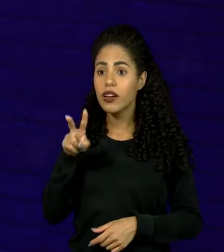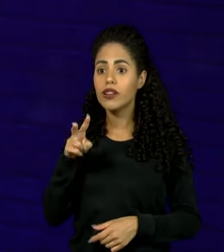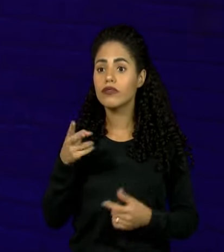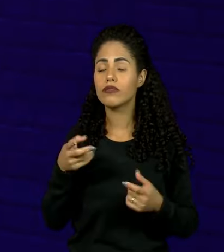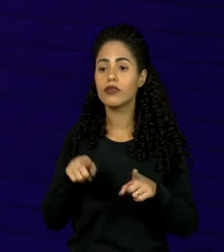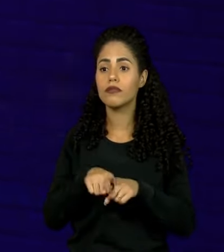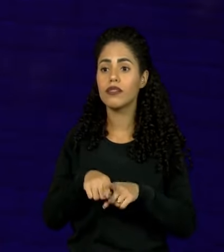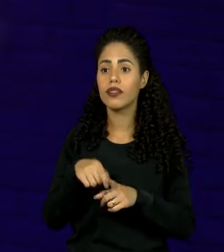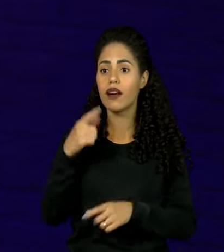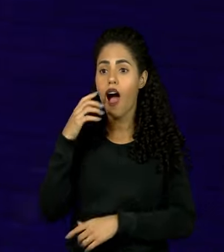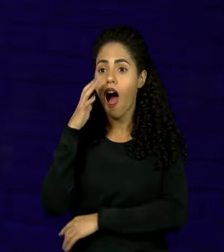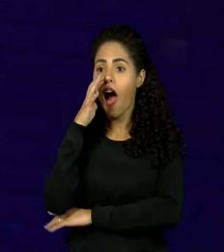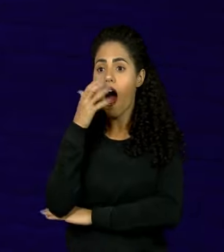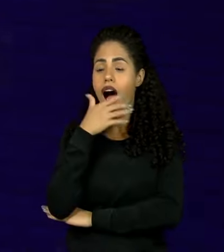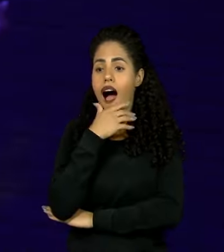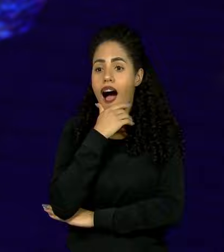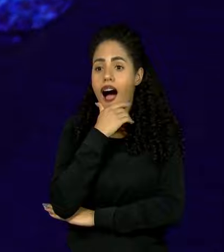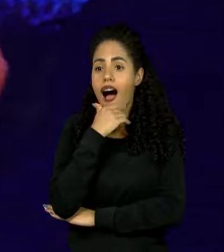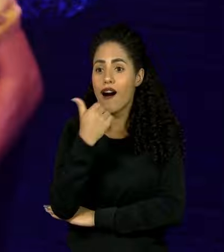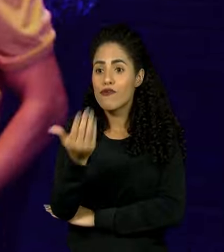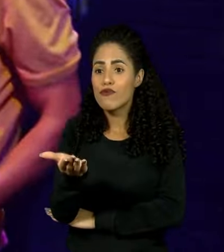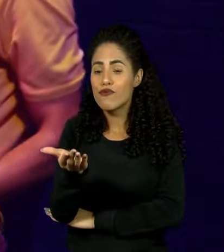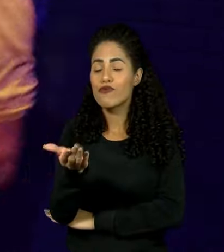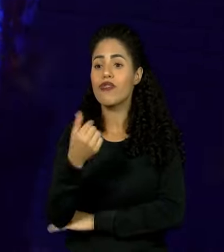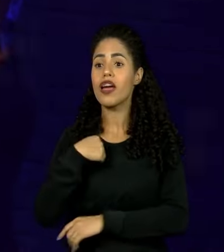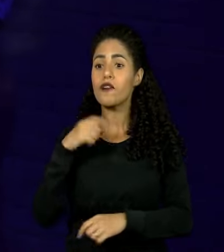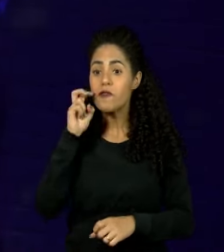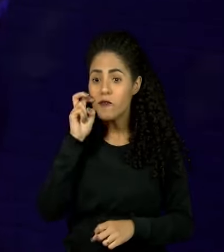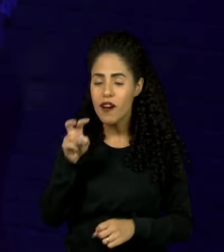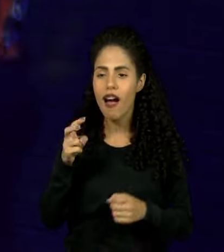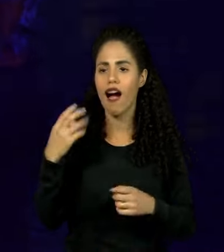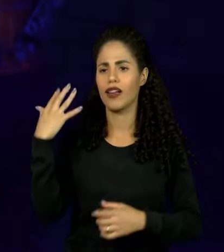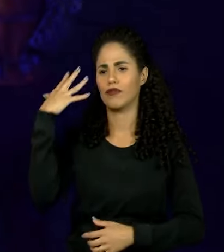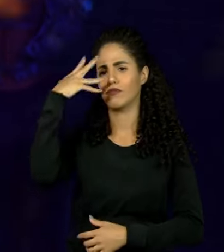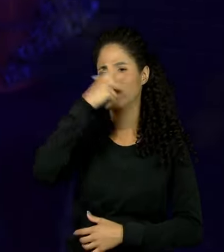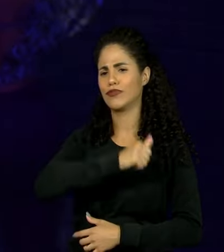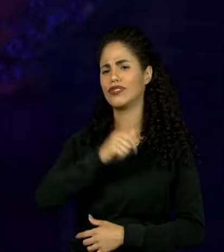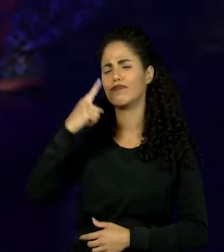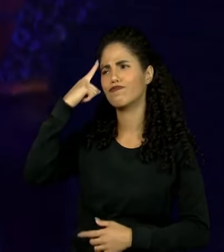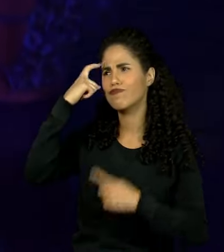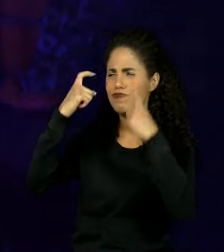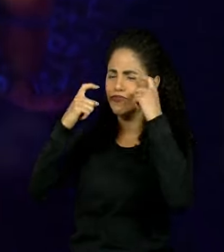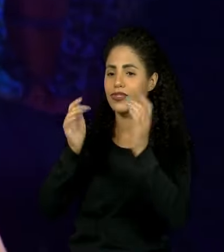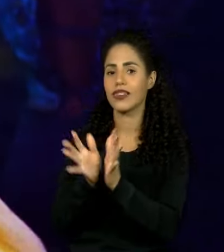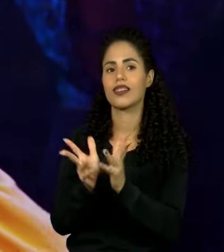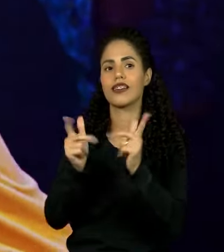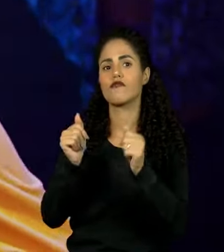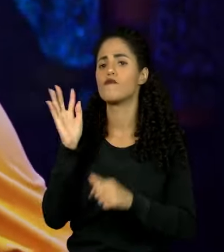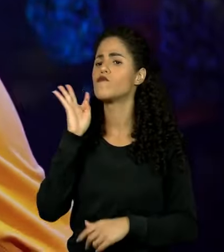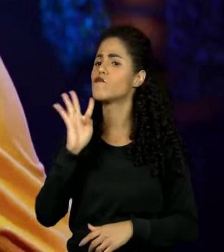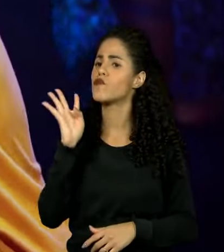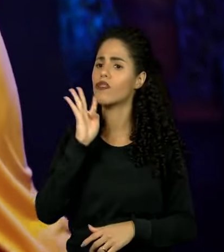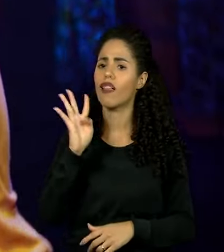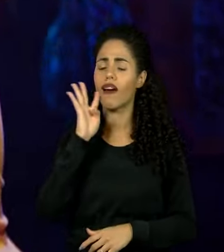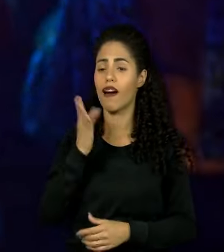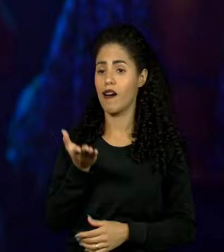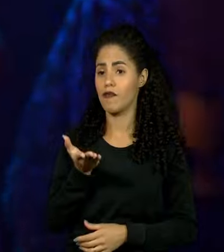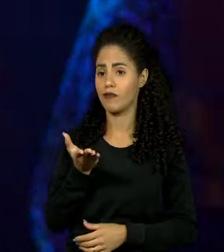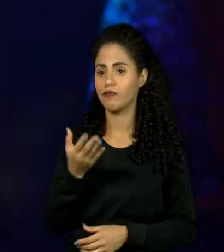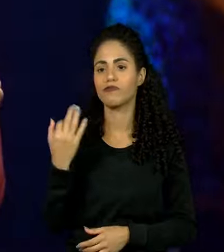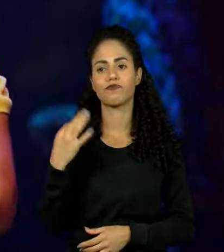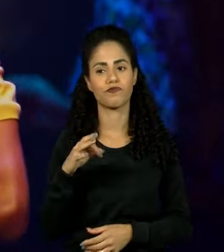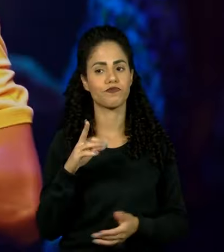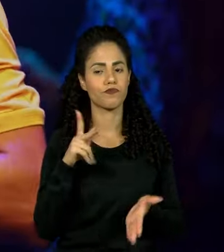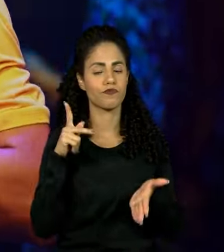fazia assim eu no baile tava com meu marido eu conheci Meu marido é muito elas se identificarem ali é muito interessante isso que a